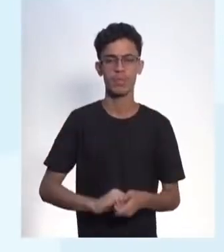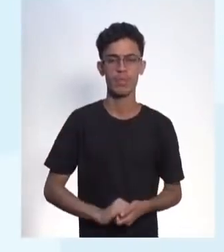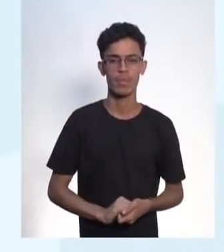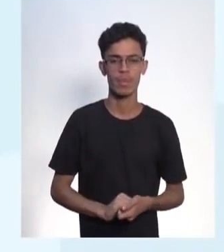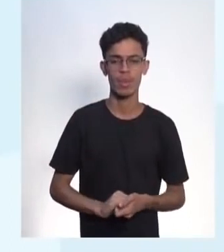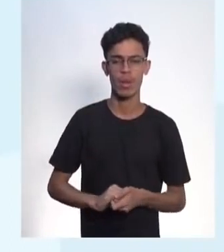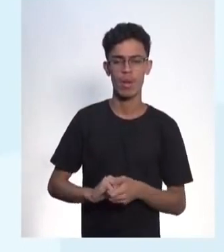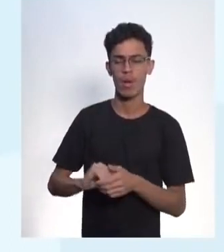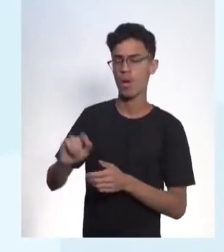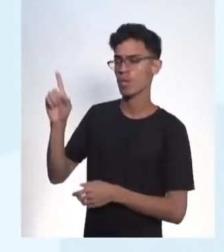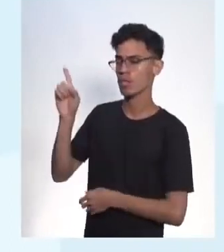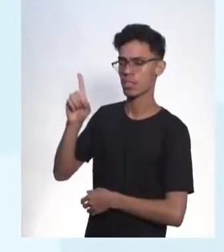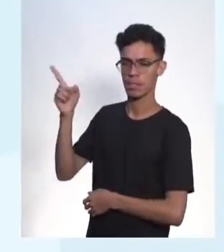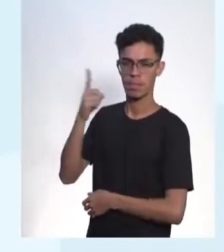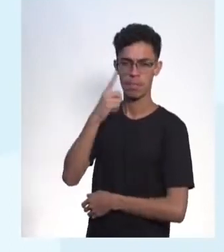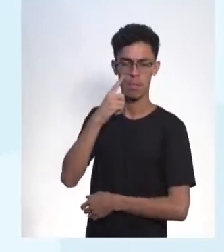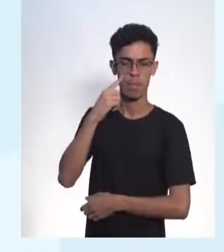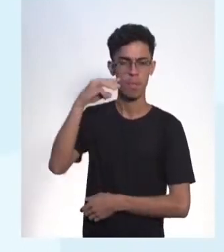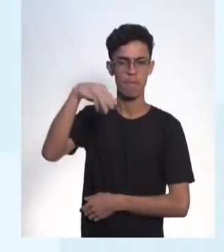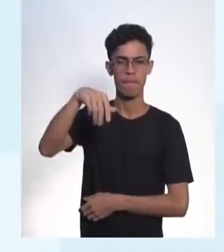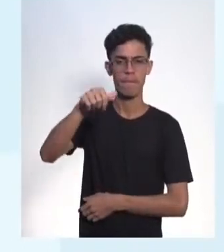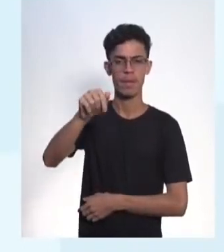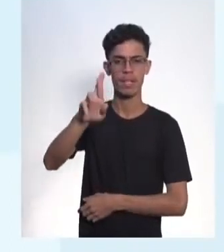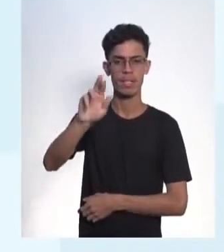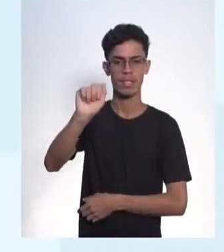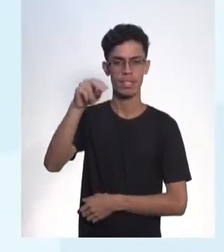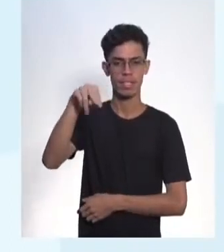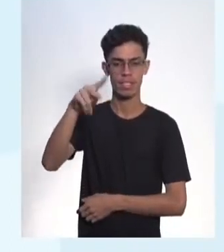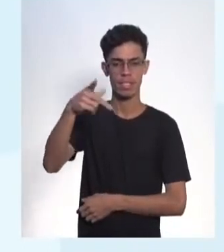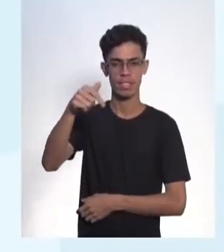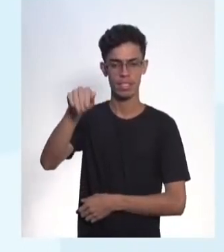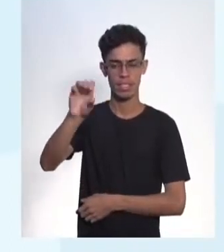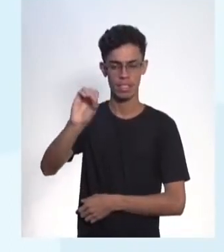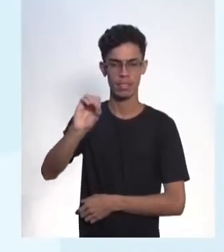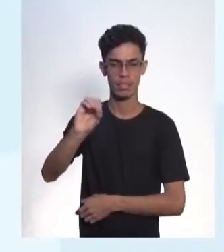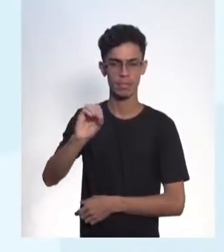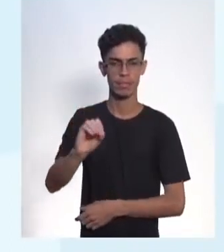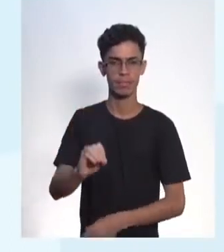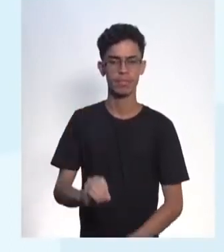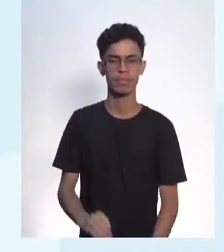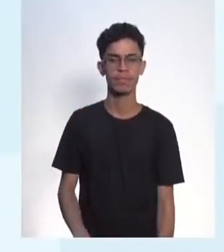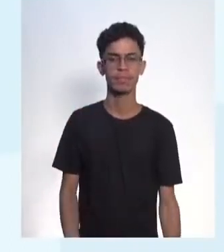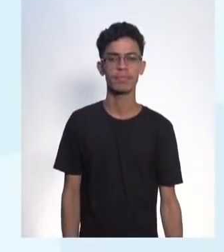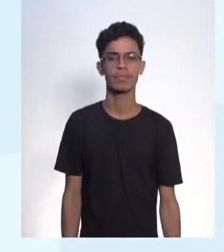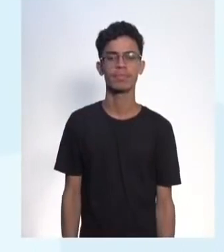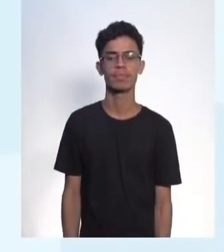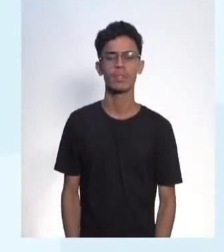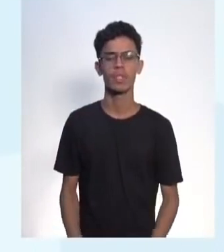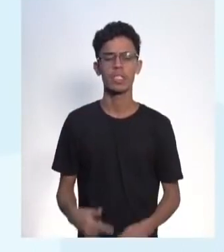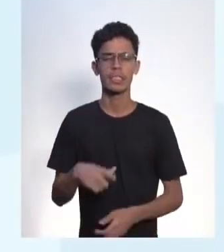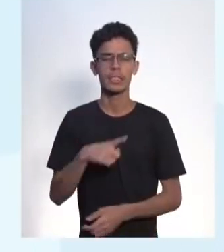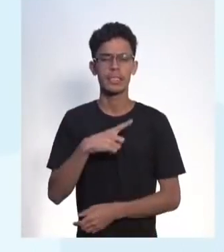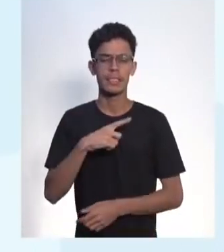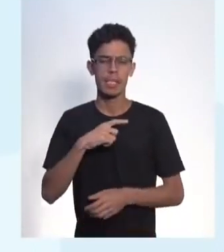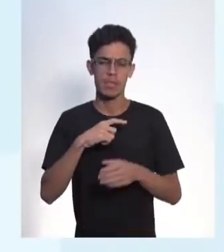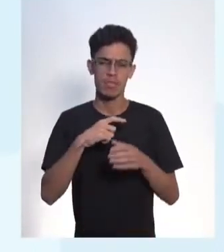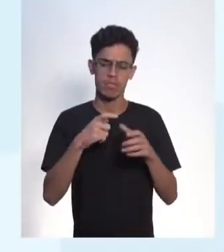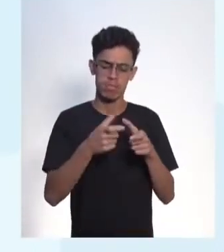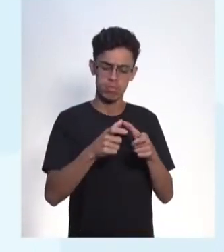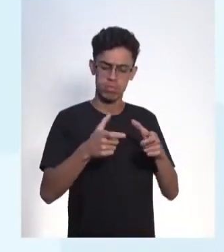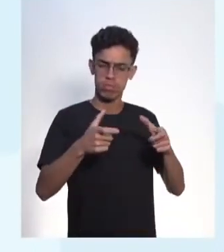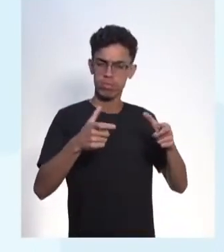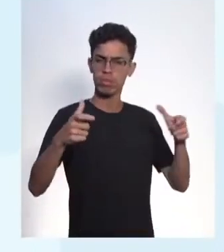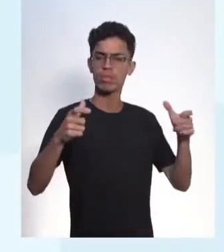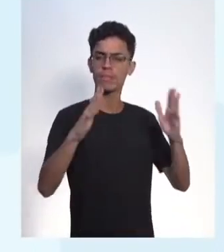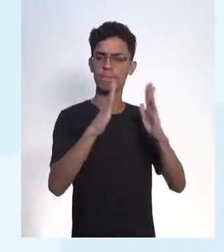para vocês. Então o Maranhão e a Bahia são aí os estados que concentram o maior número de quilombos,